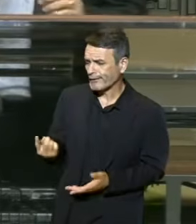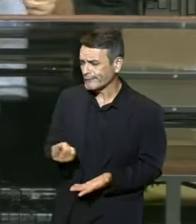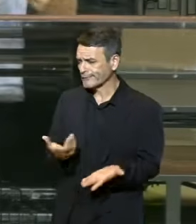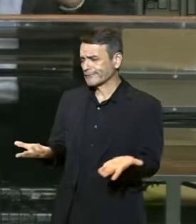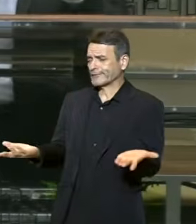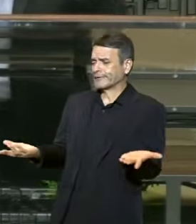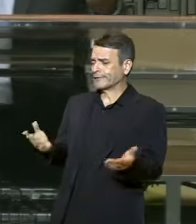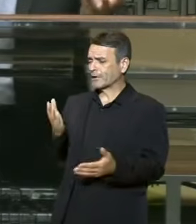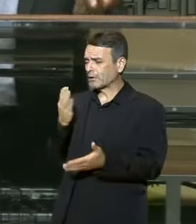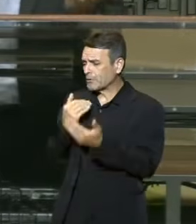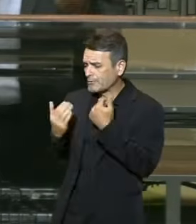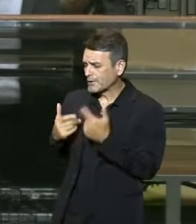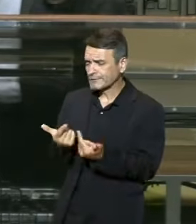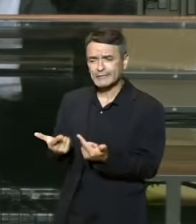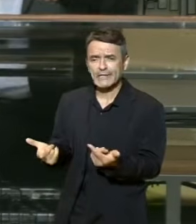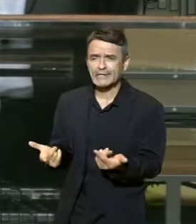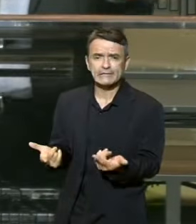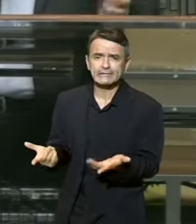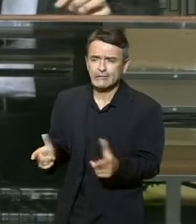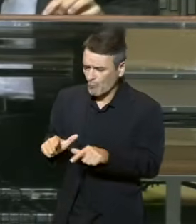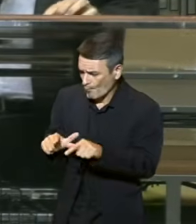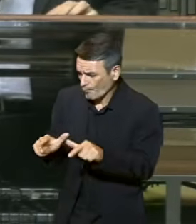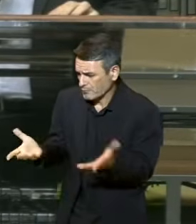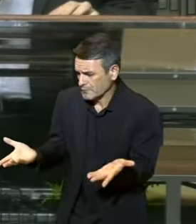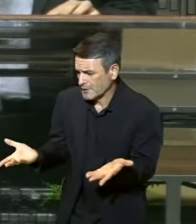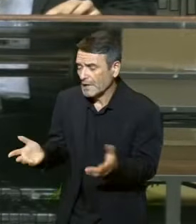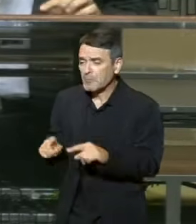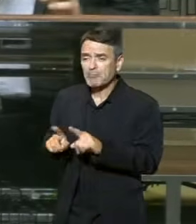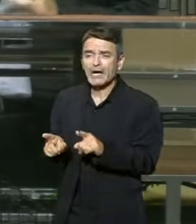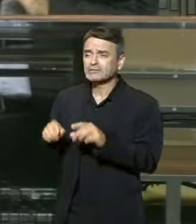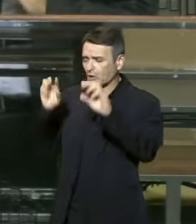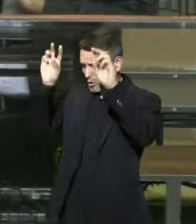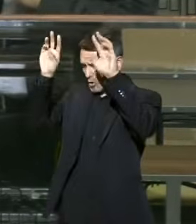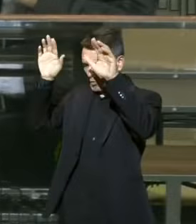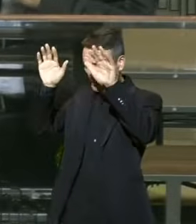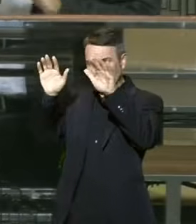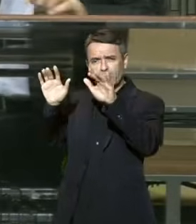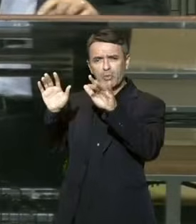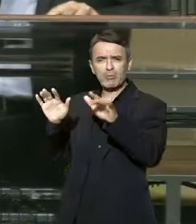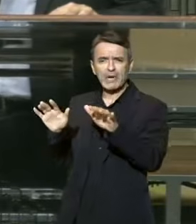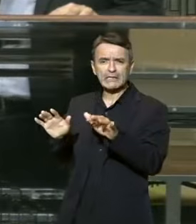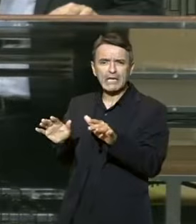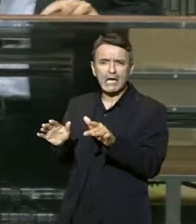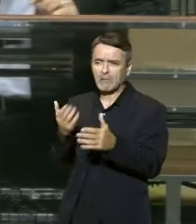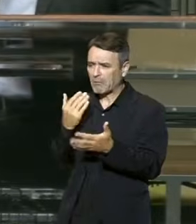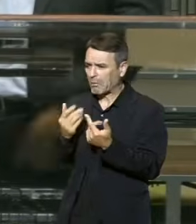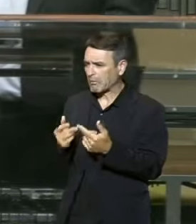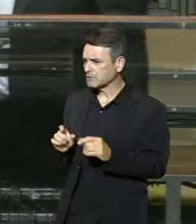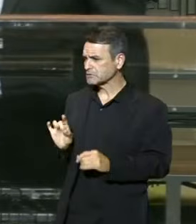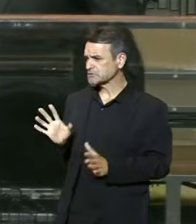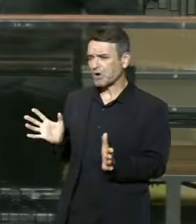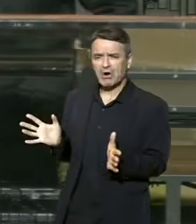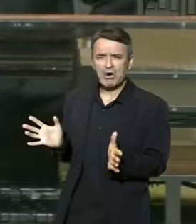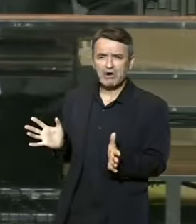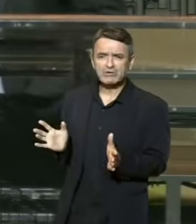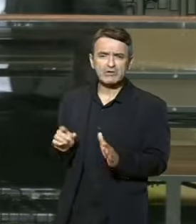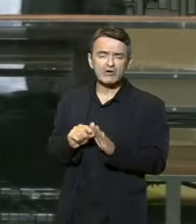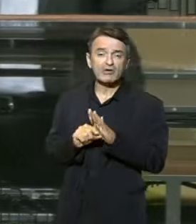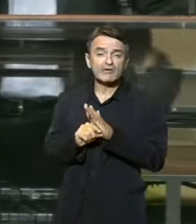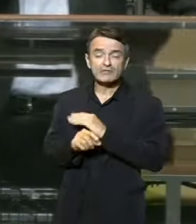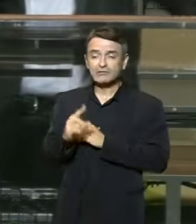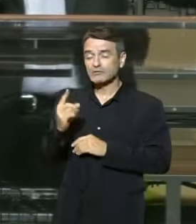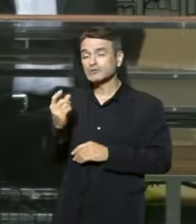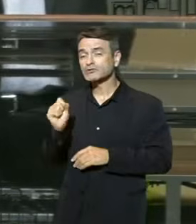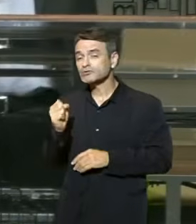para comer e a única coisa que vemos é esse maná. Versículo 18 agora. Agora diga ao